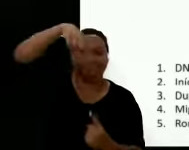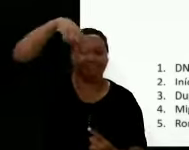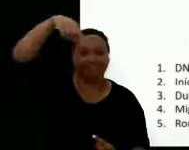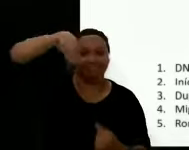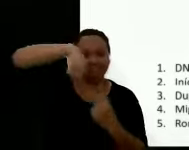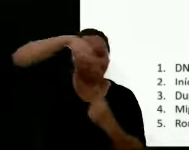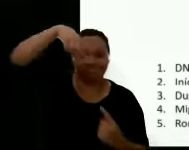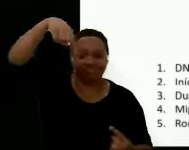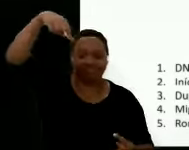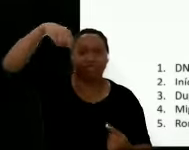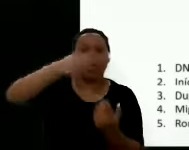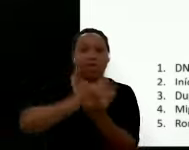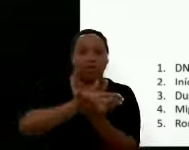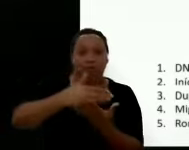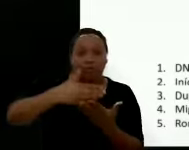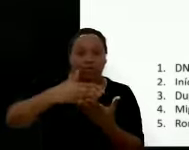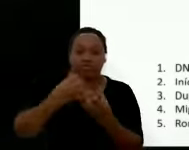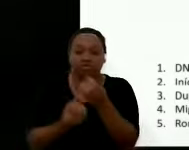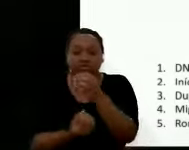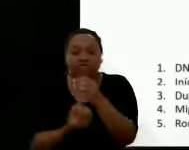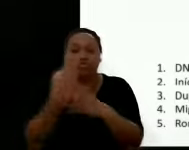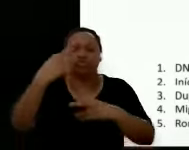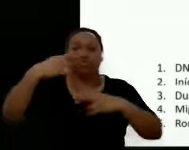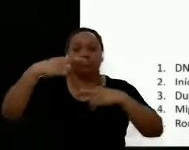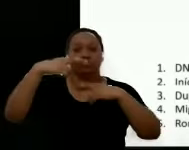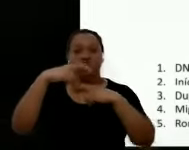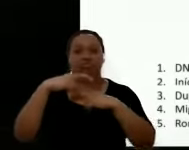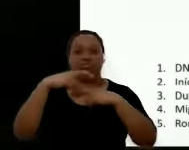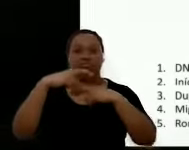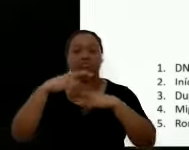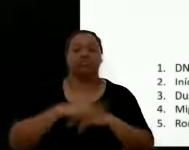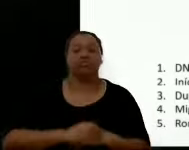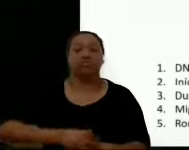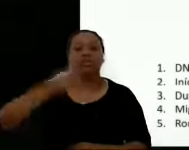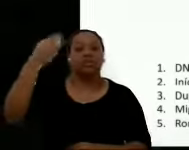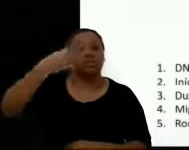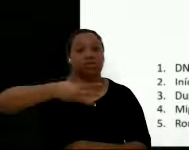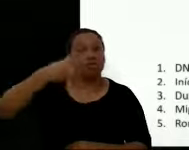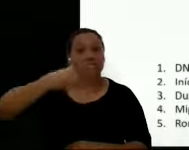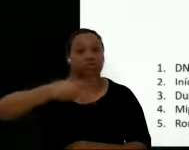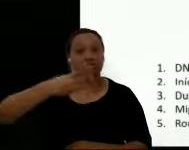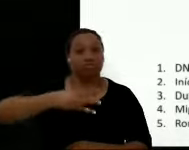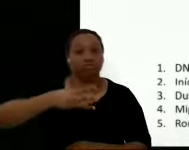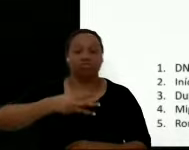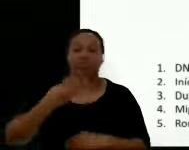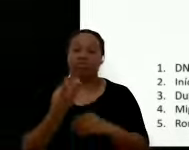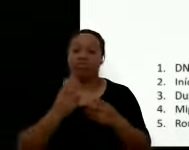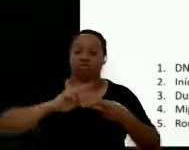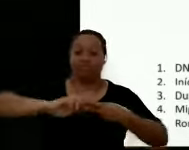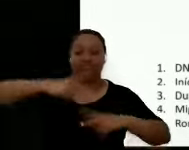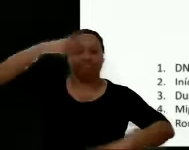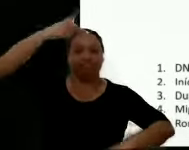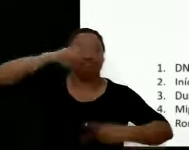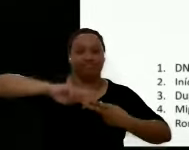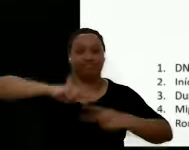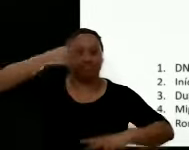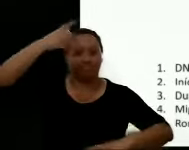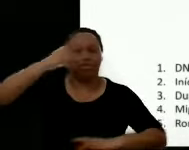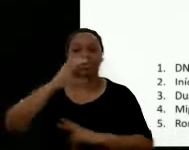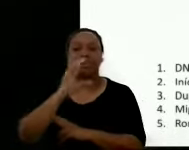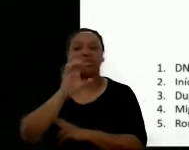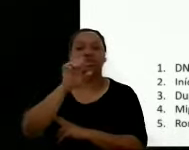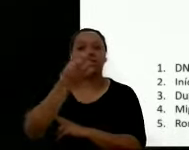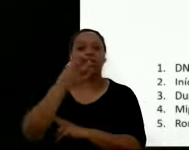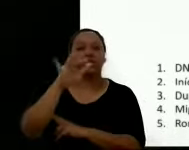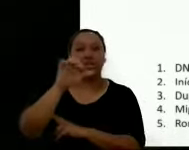da espiralização do DNA para formar os cromossomos. 3. Duplicação